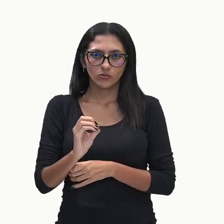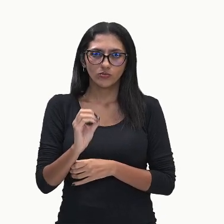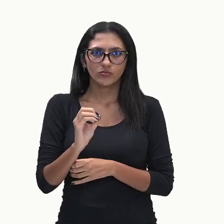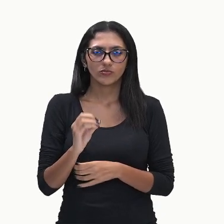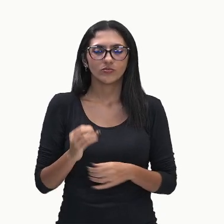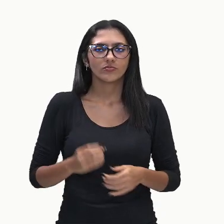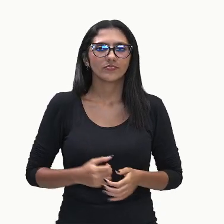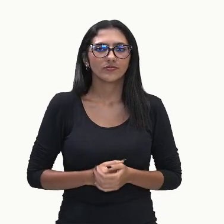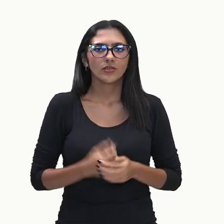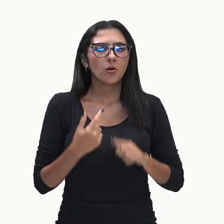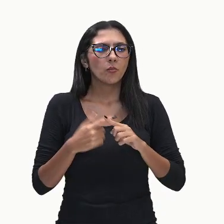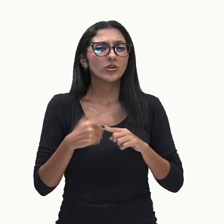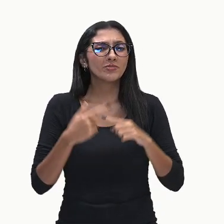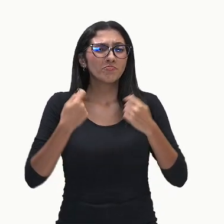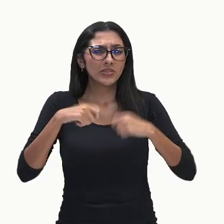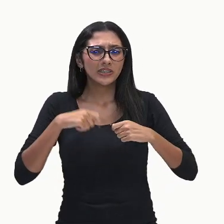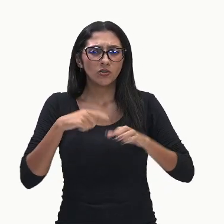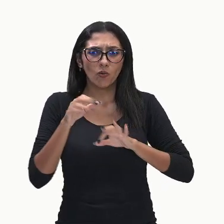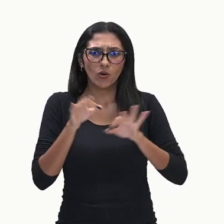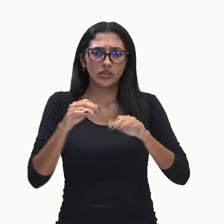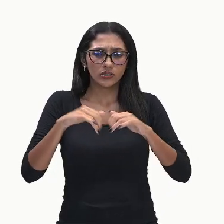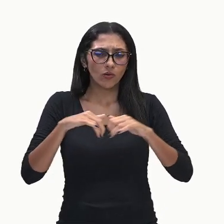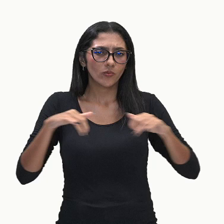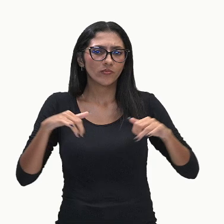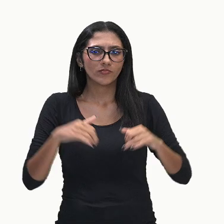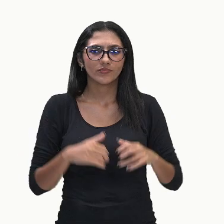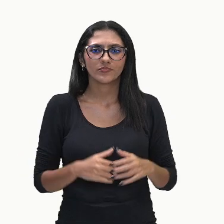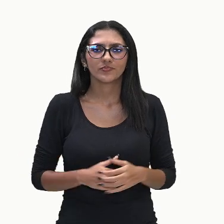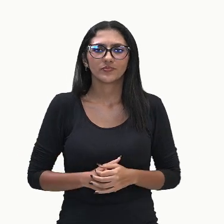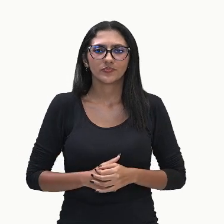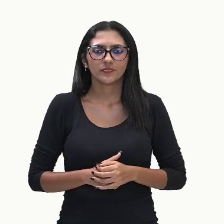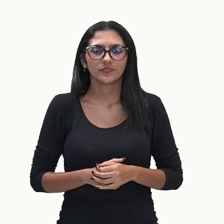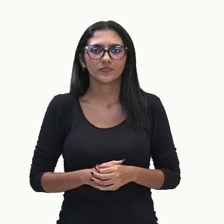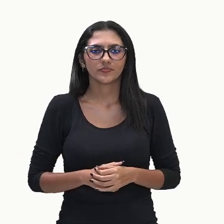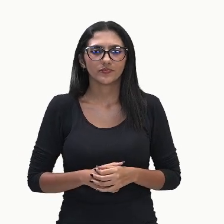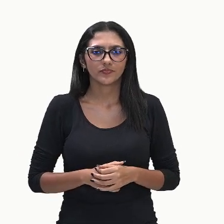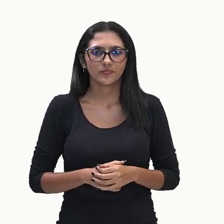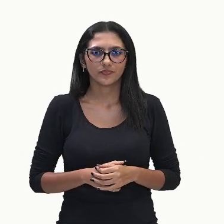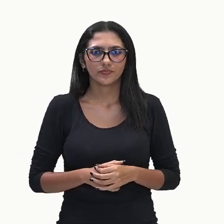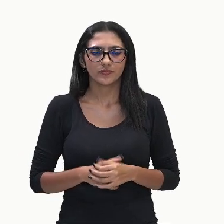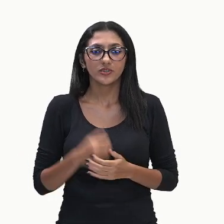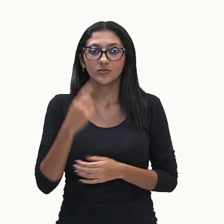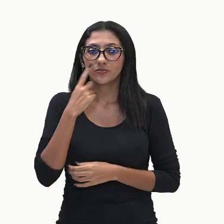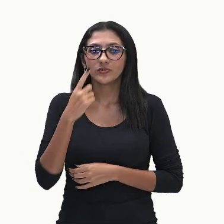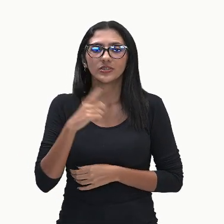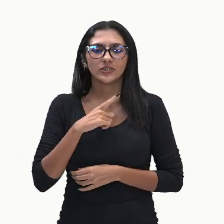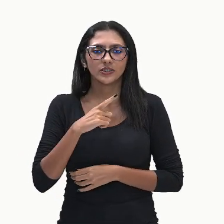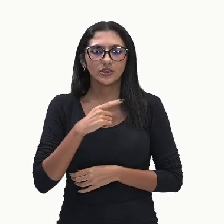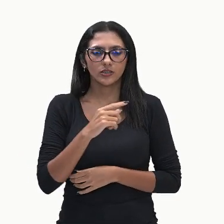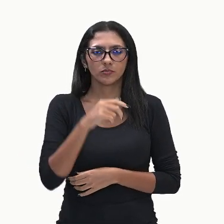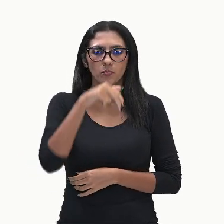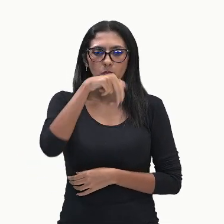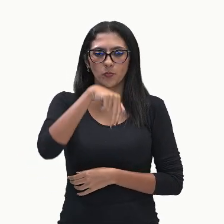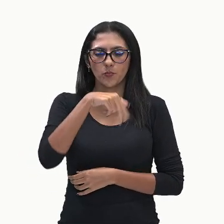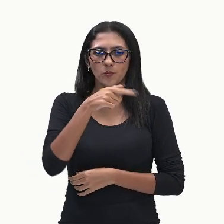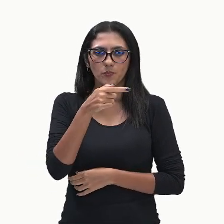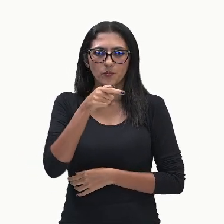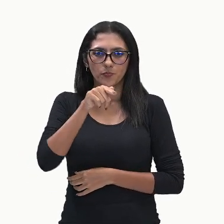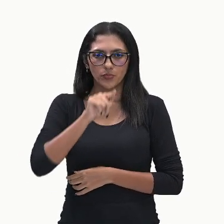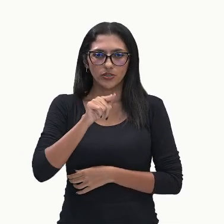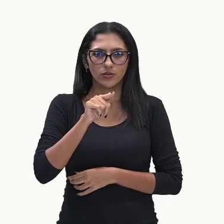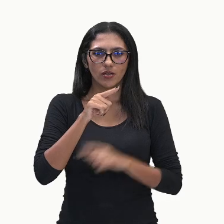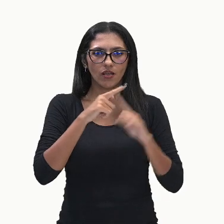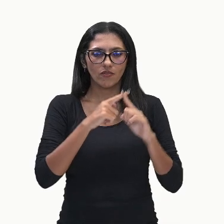gente separar o raio? Justamente pelo seguinte, porque aqui eu vou ter, ó, π vezes